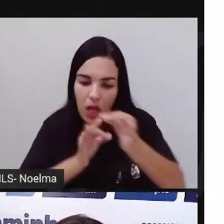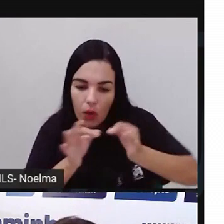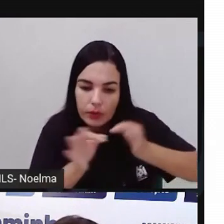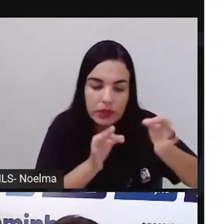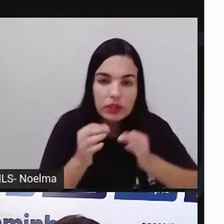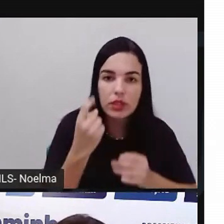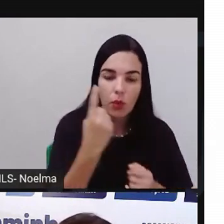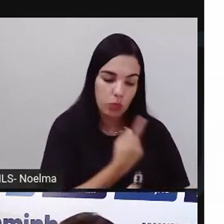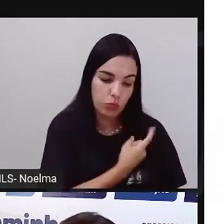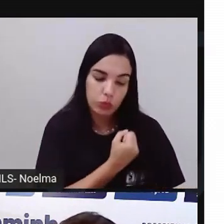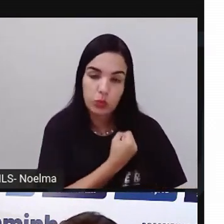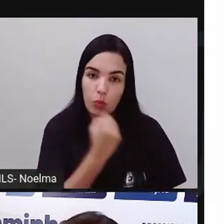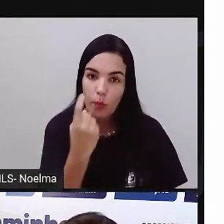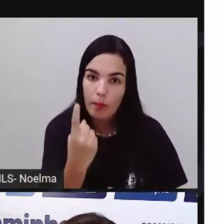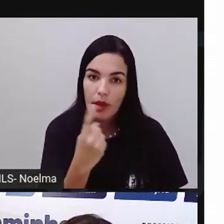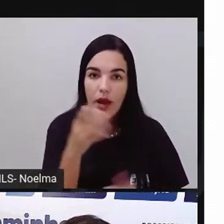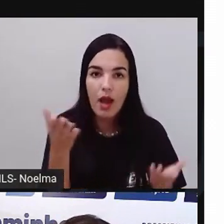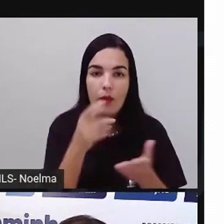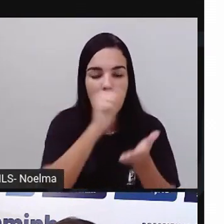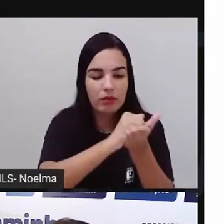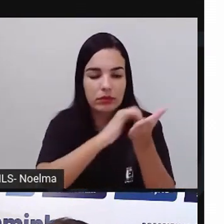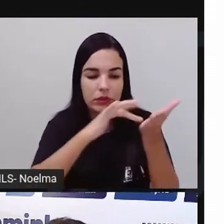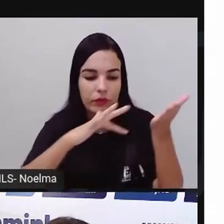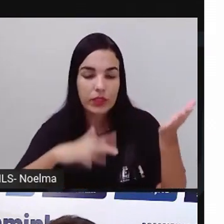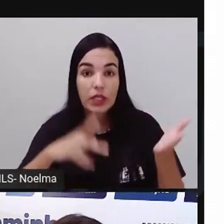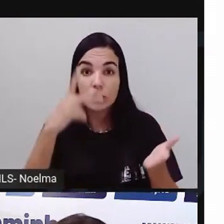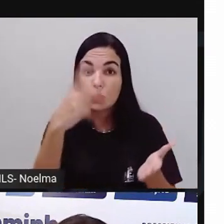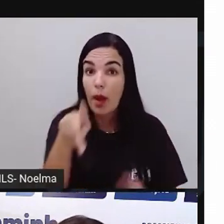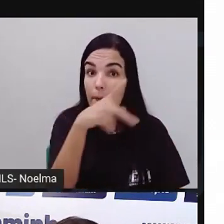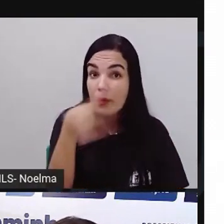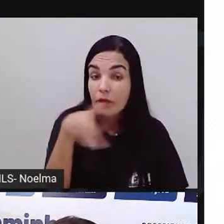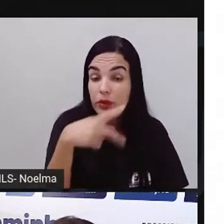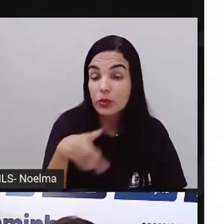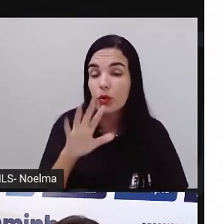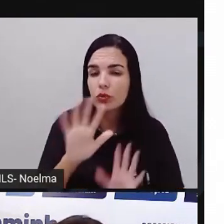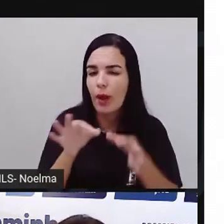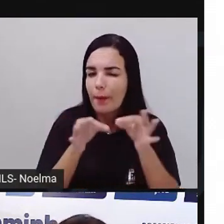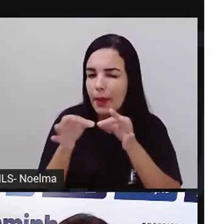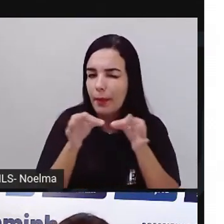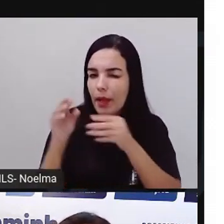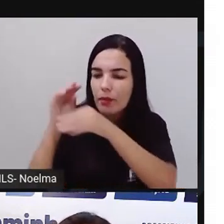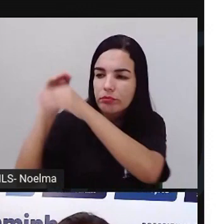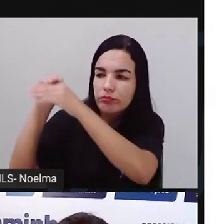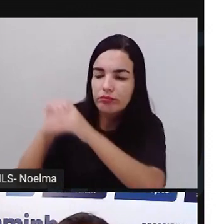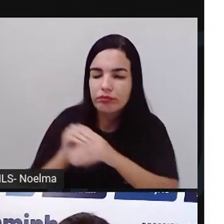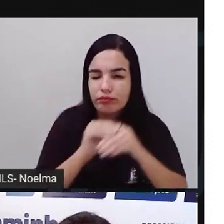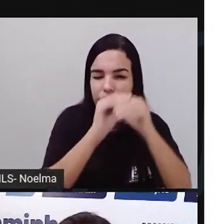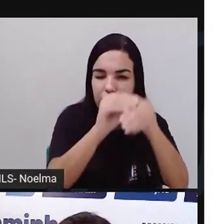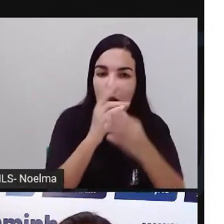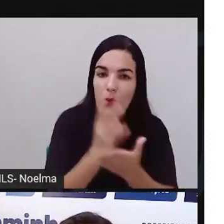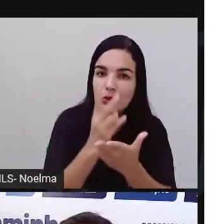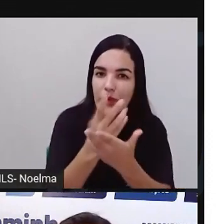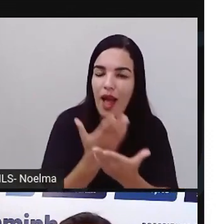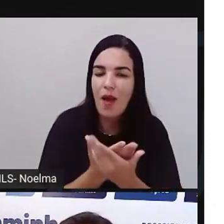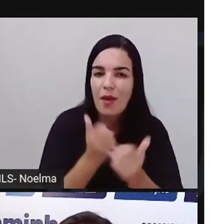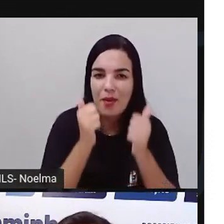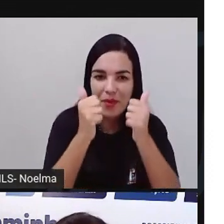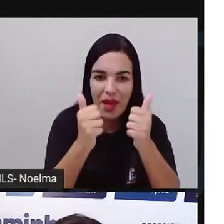aparece. Observe agora a atividade que a sua ou o professor preparou para dar continuidade